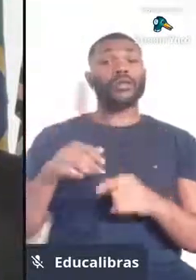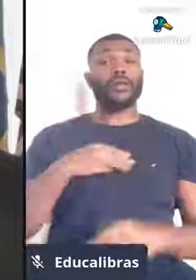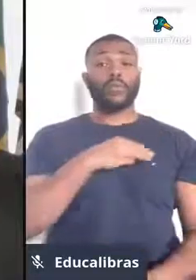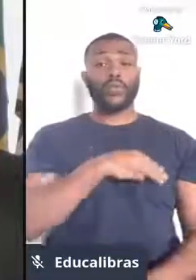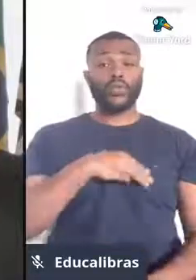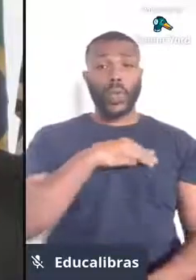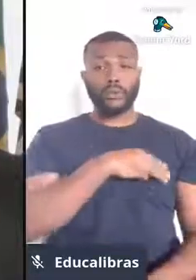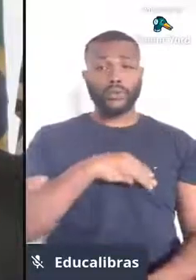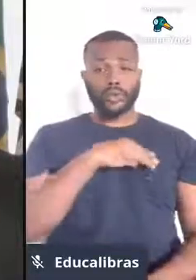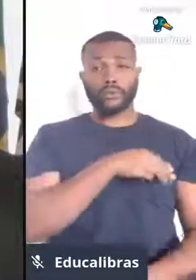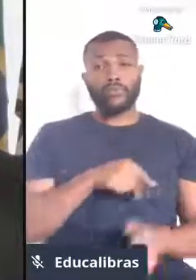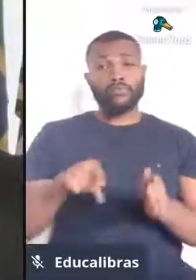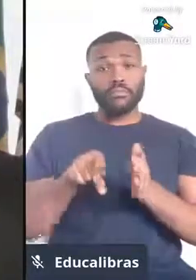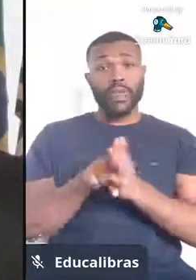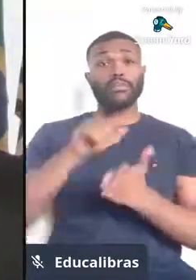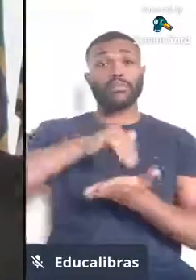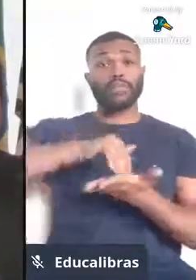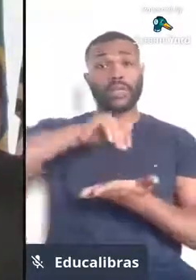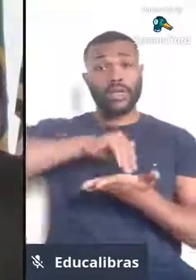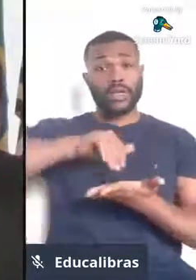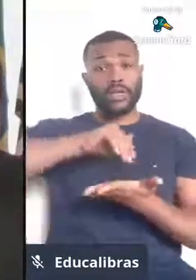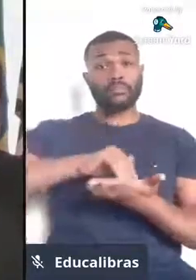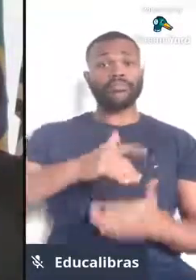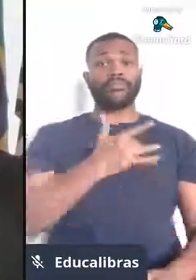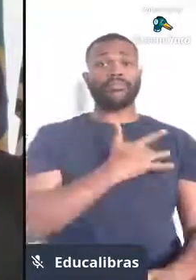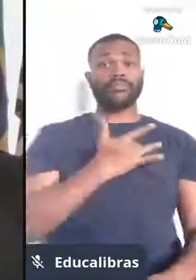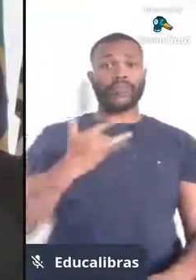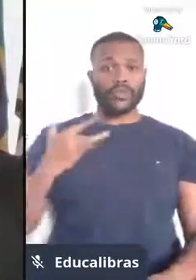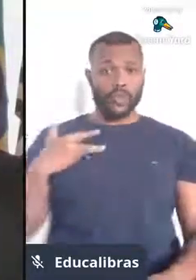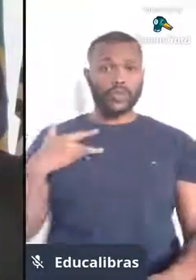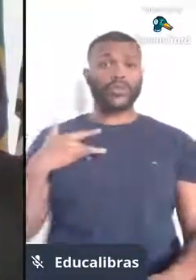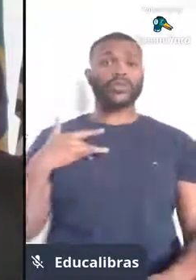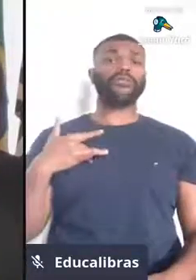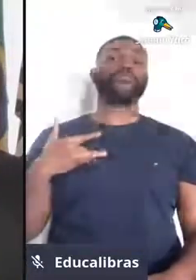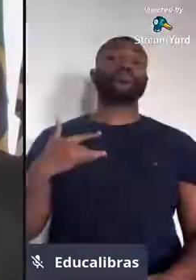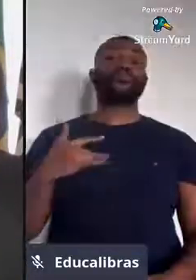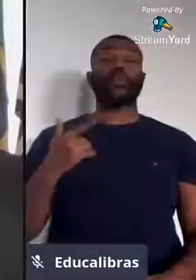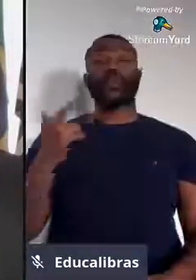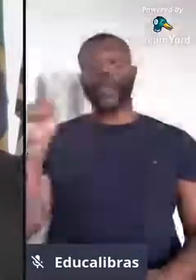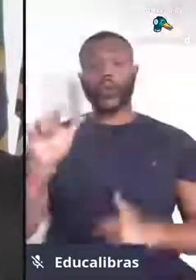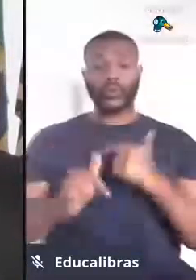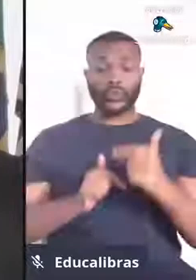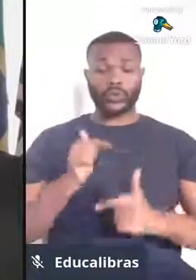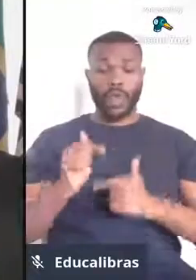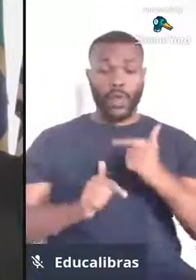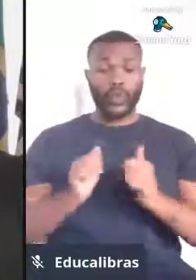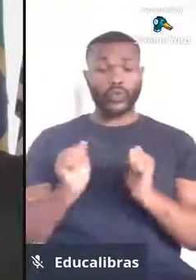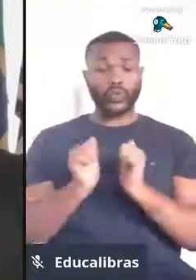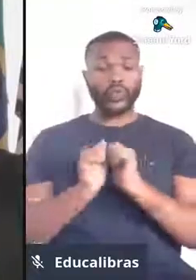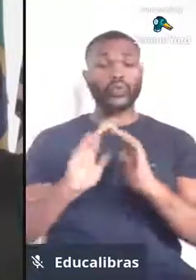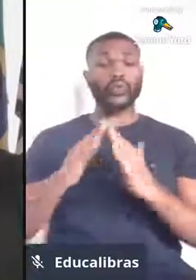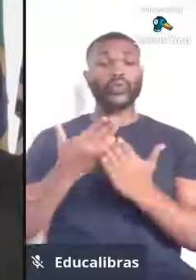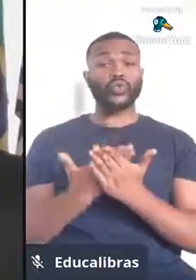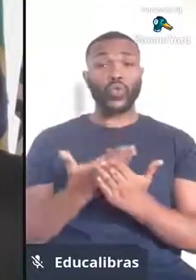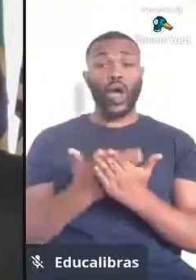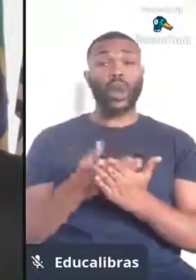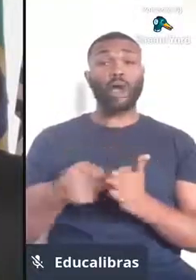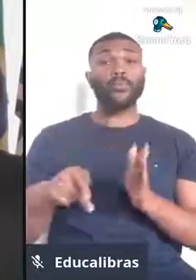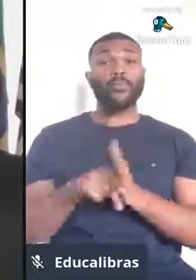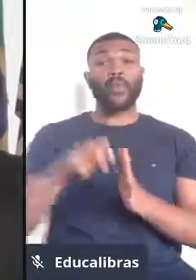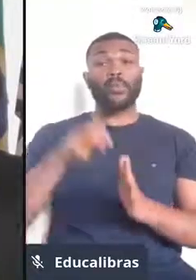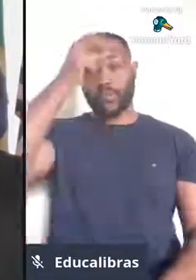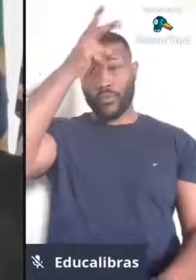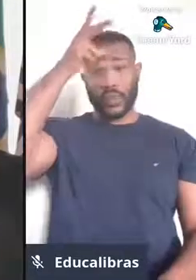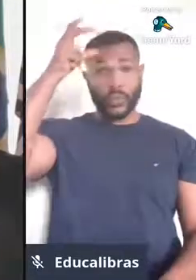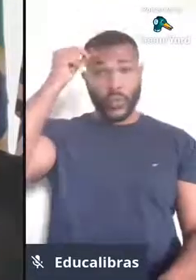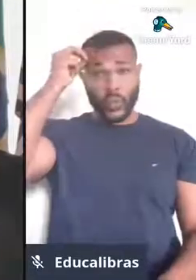de Saúde. Um outro trabalho que a gente está desenvolvendo, junto com as escolas públicas do município de São Paulo, é o MONUEM, que são